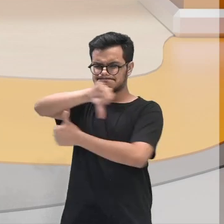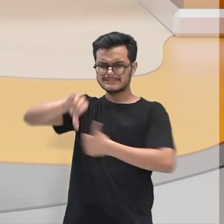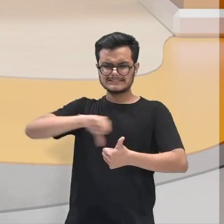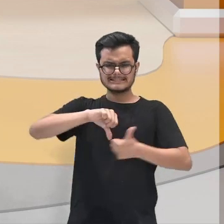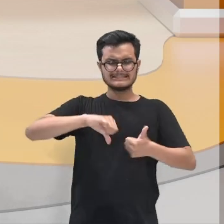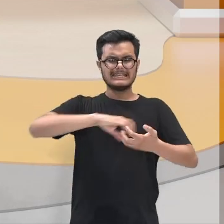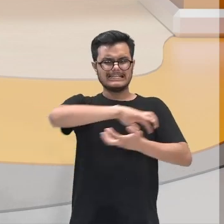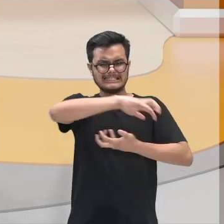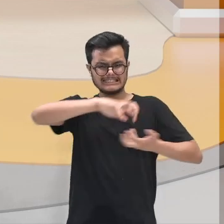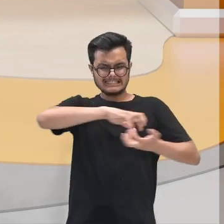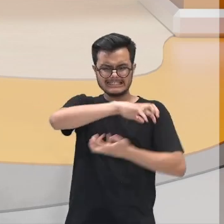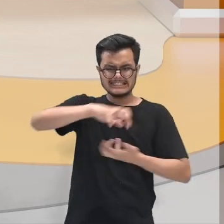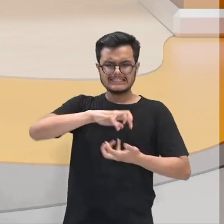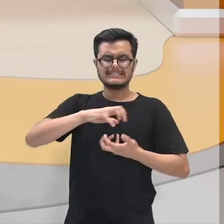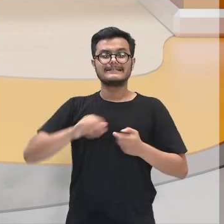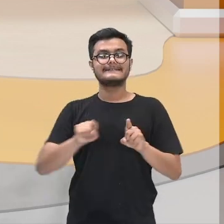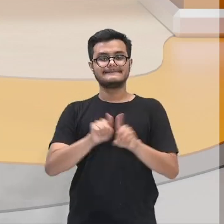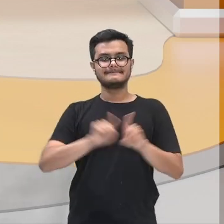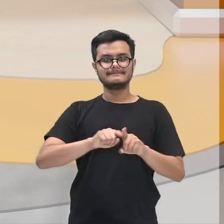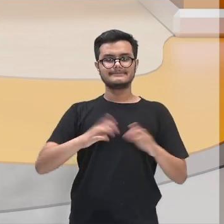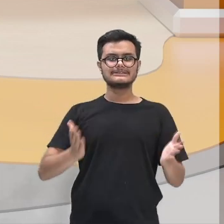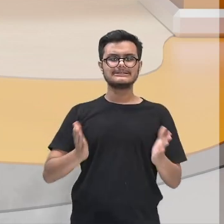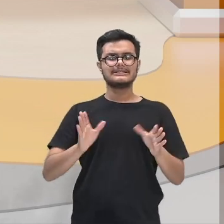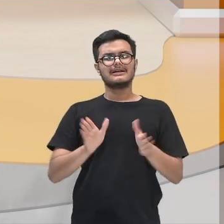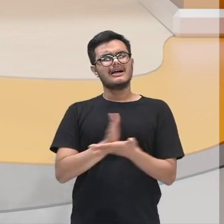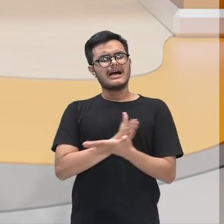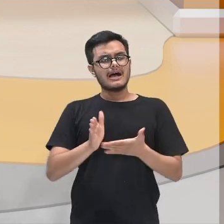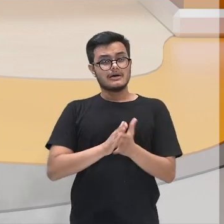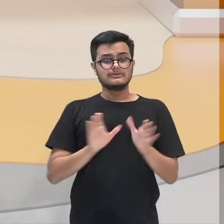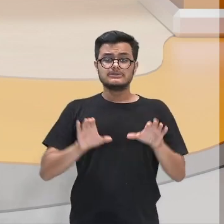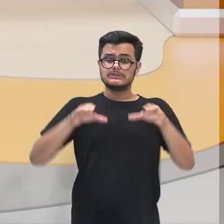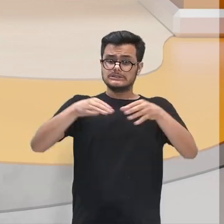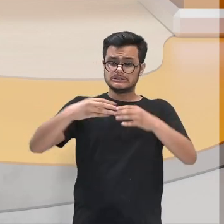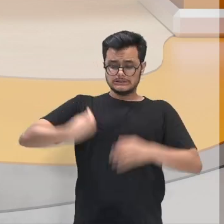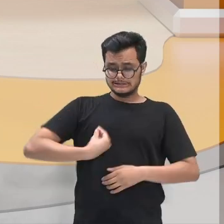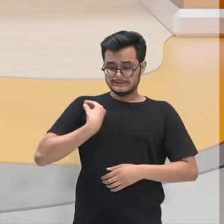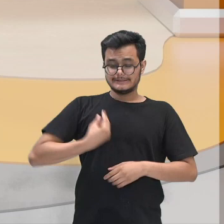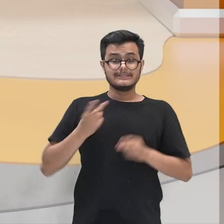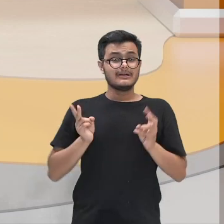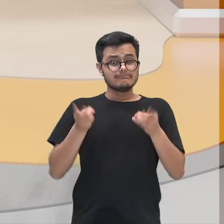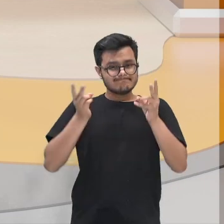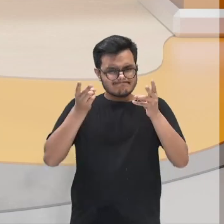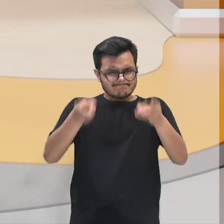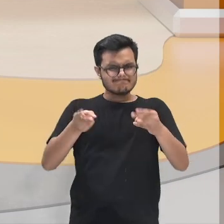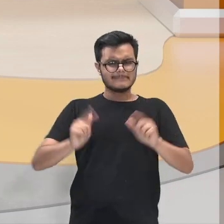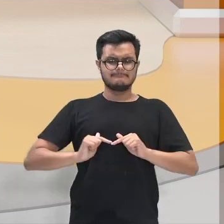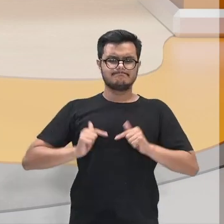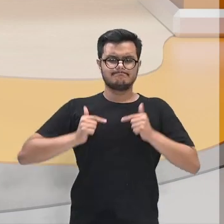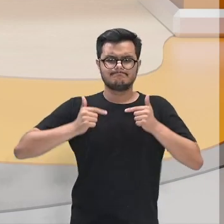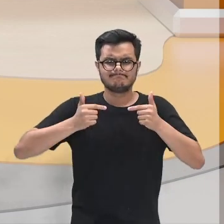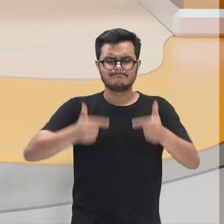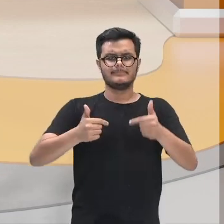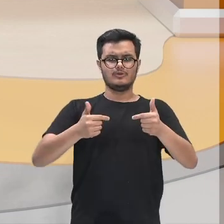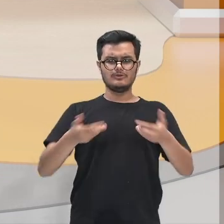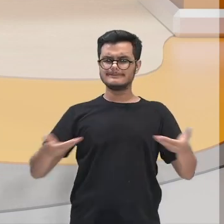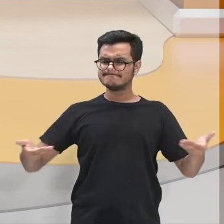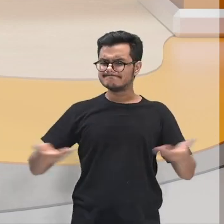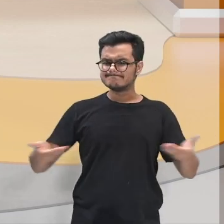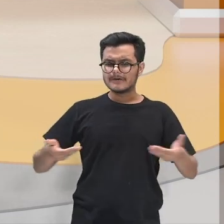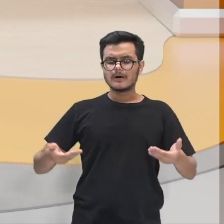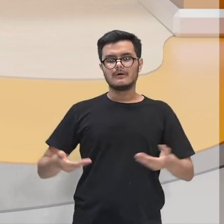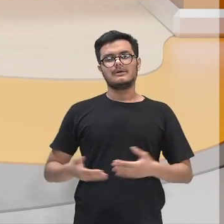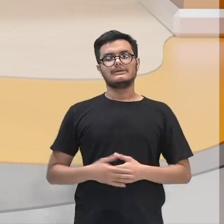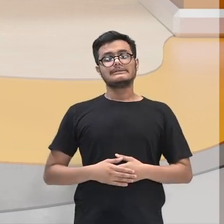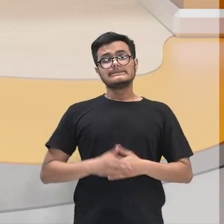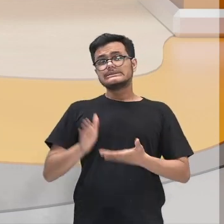com os cacicados complexos, como a gente viu, alguns grupos indígenas persistiram e resistem até os dias atuais,